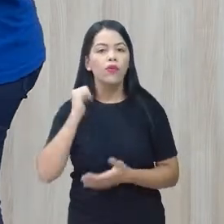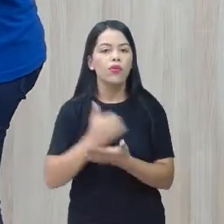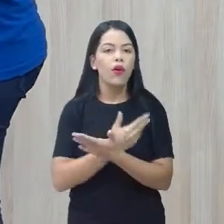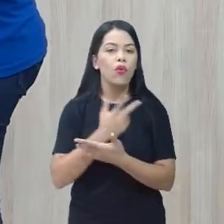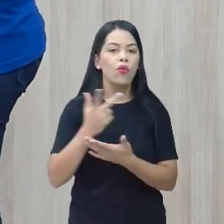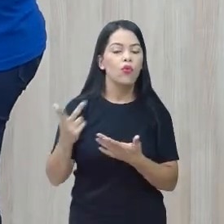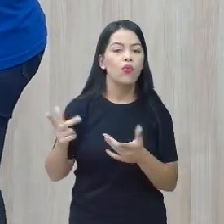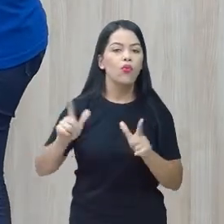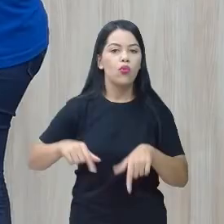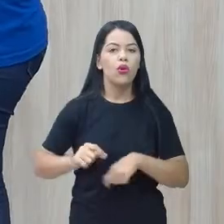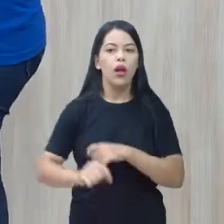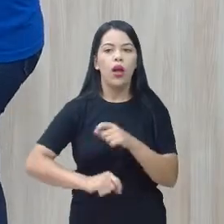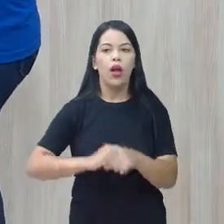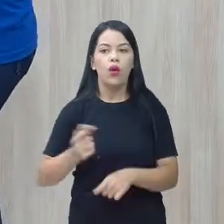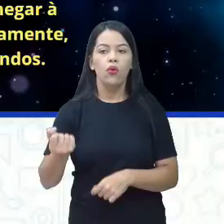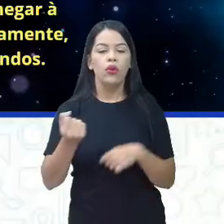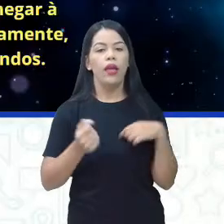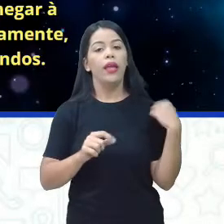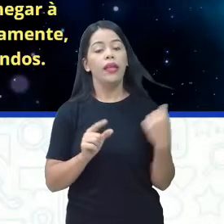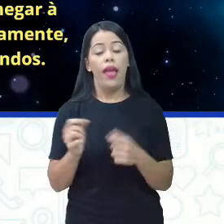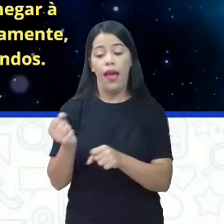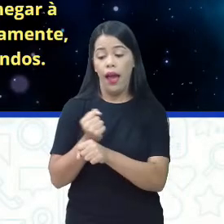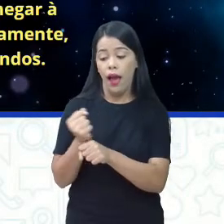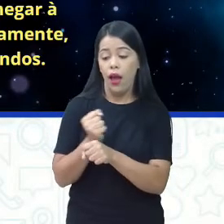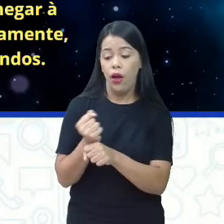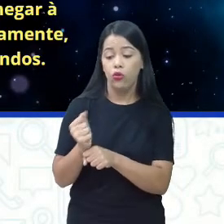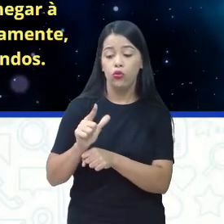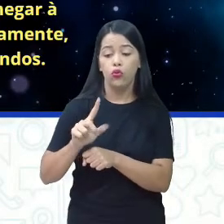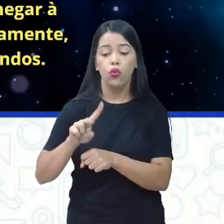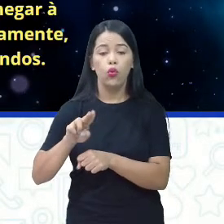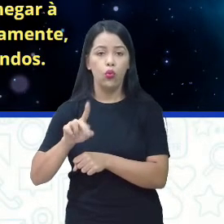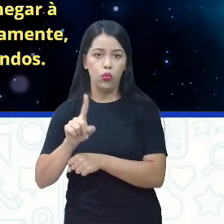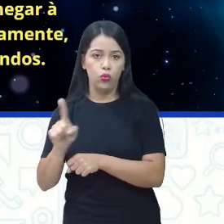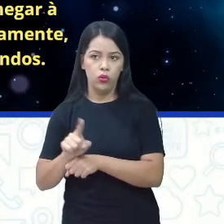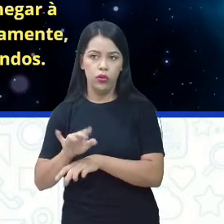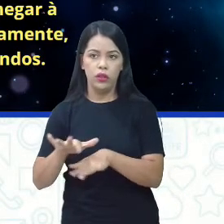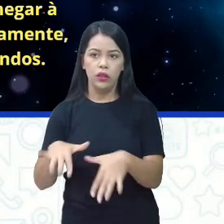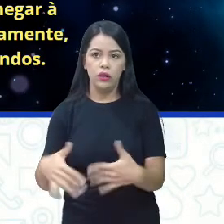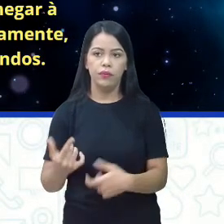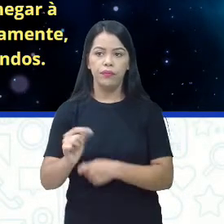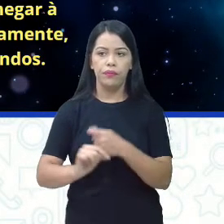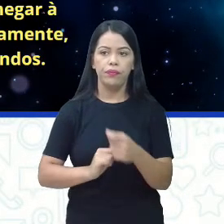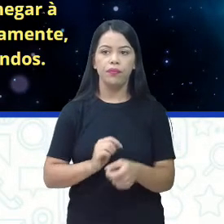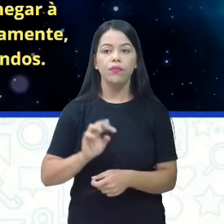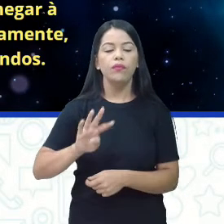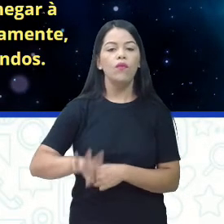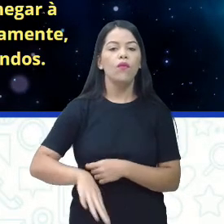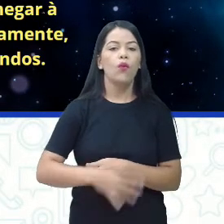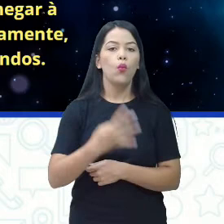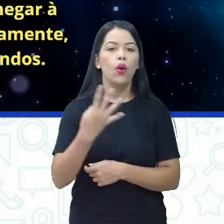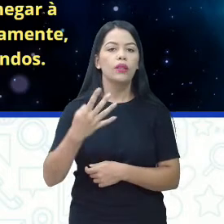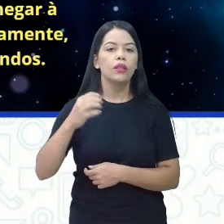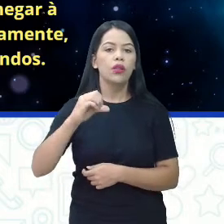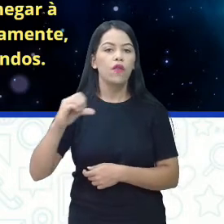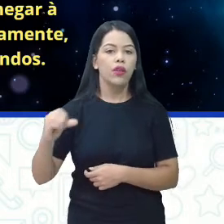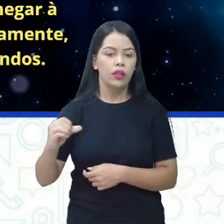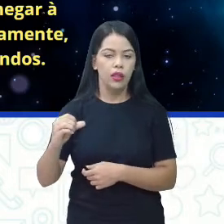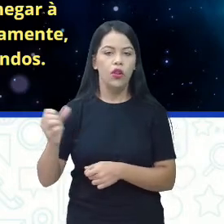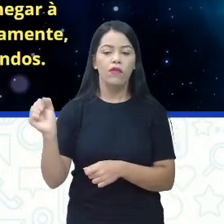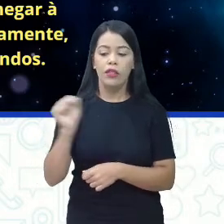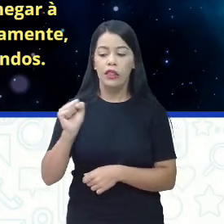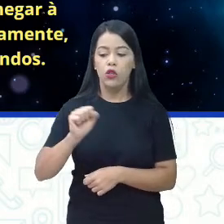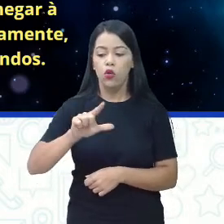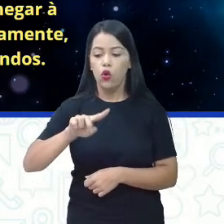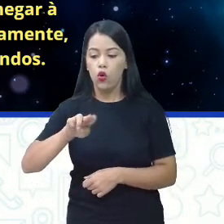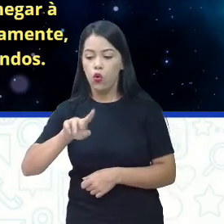isso eu trouxe outra informação, ó. Uma unidade astronômica é equivalente a 499 segundos-luz, ou seja,